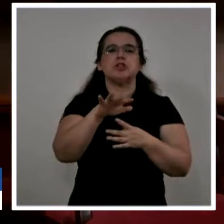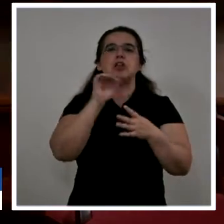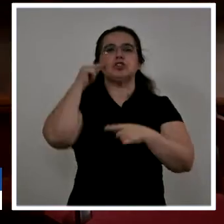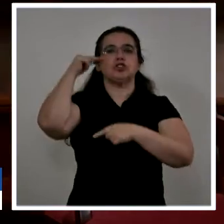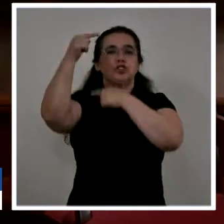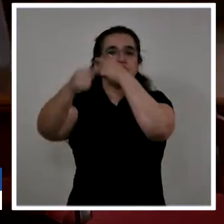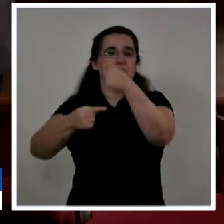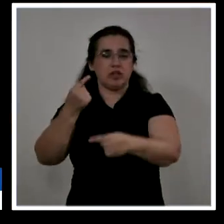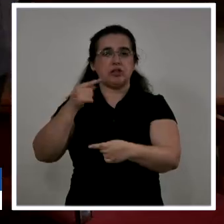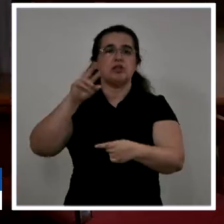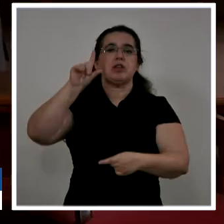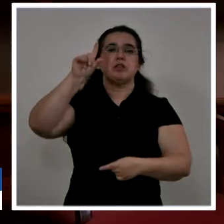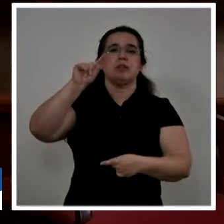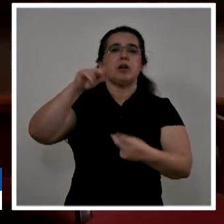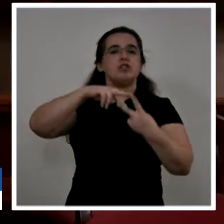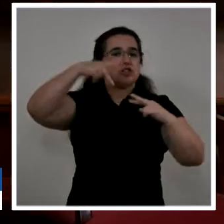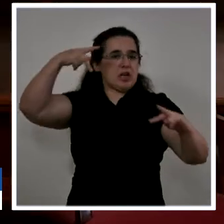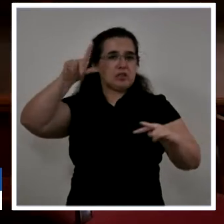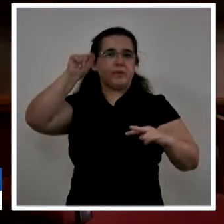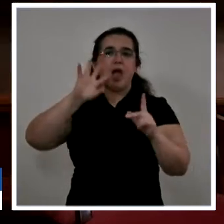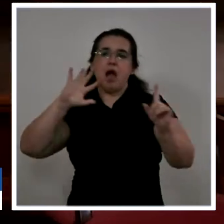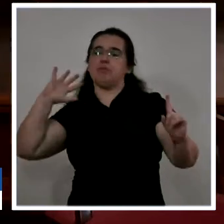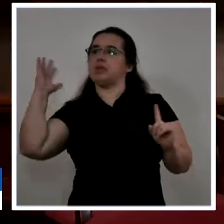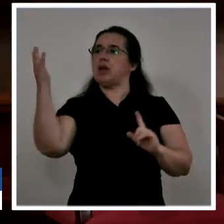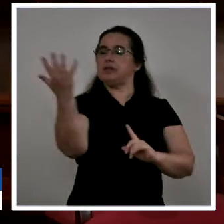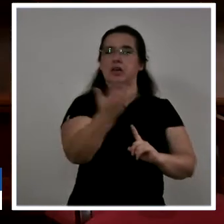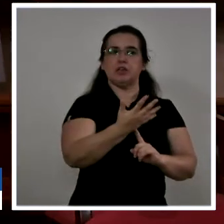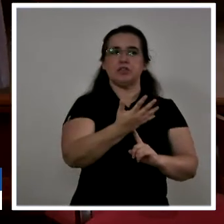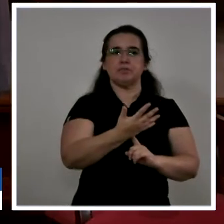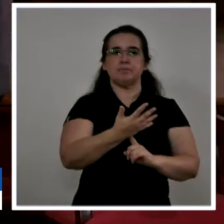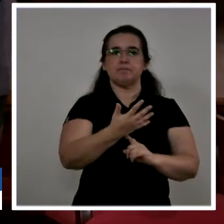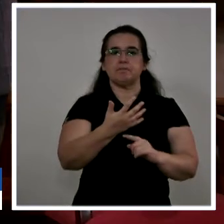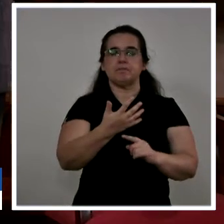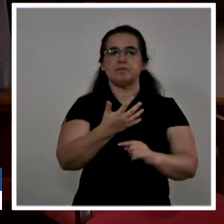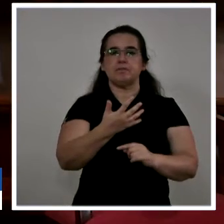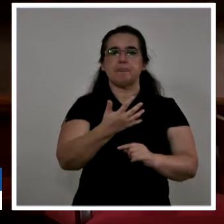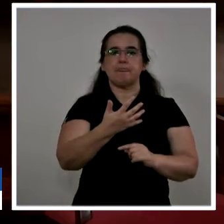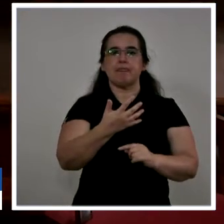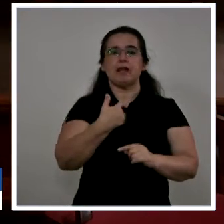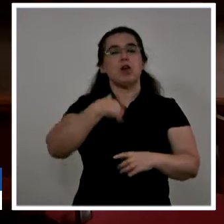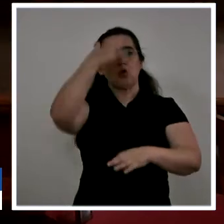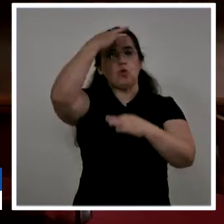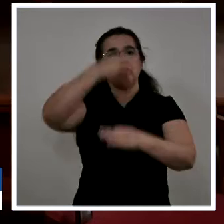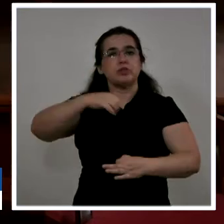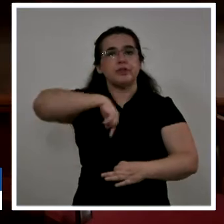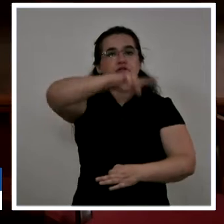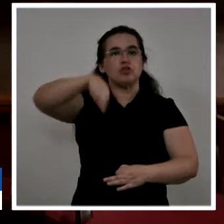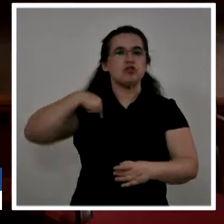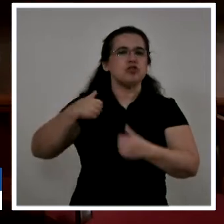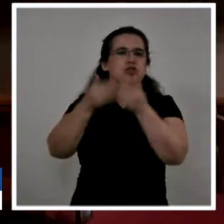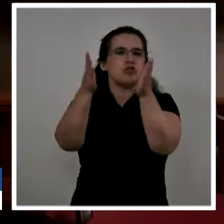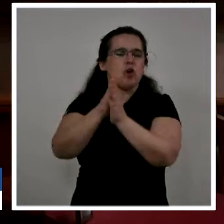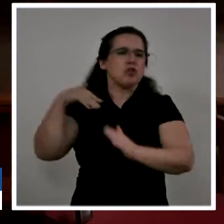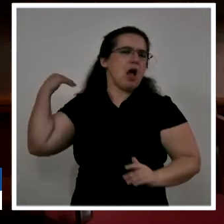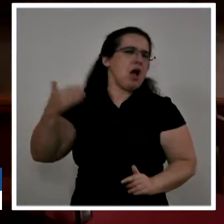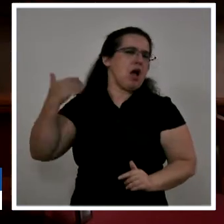ambientais, effects on almost all types of behavior, em praticamente todos os nossos comportamentos. Fatores genéticos ou ambientais